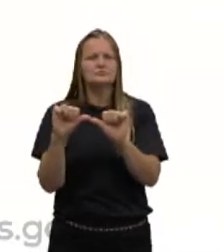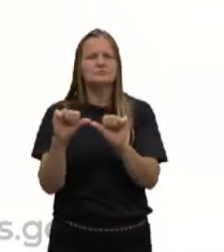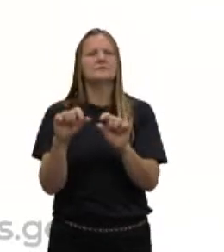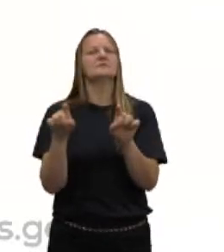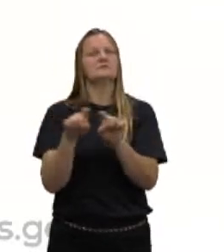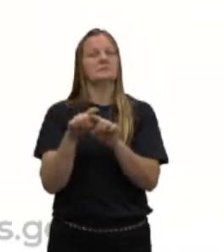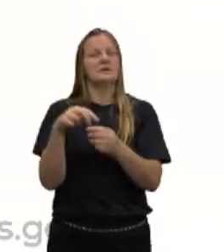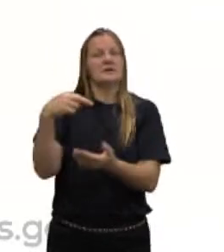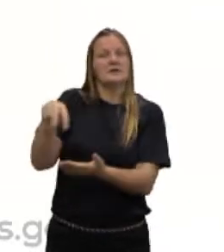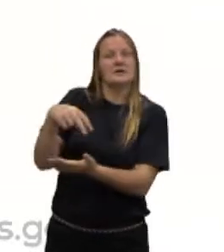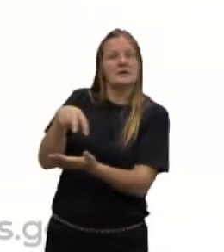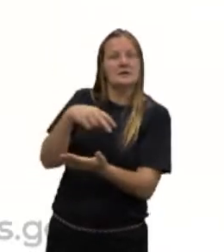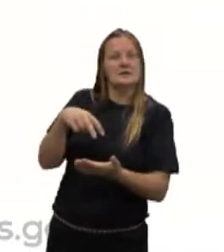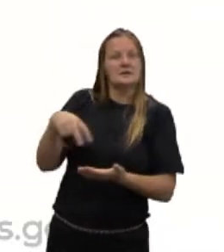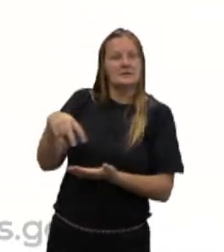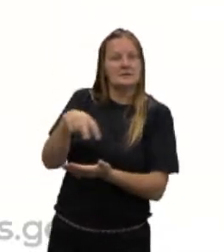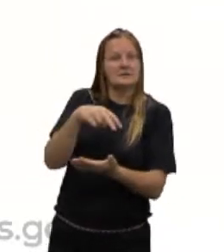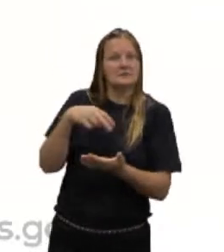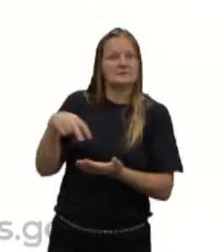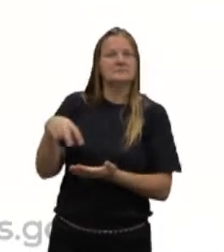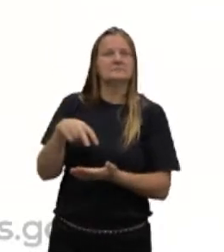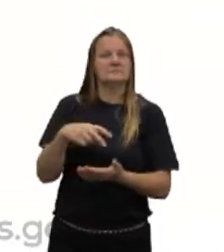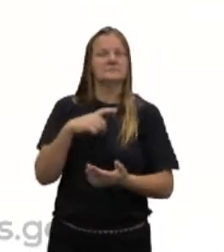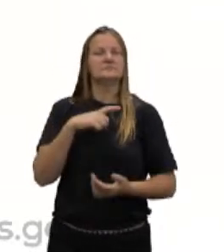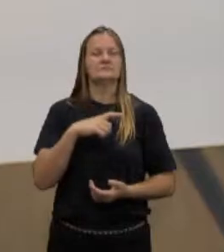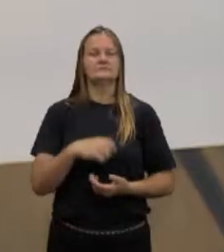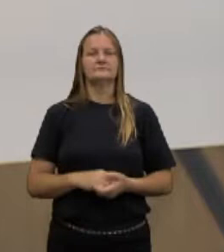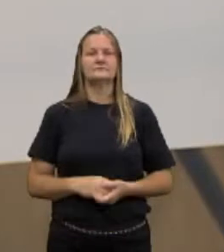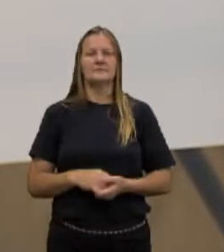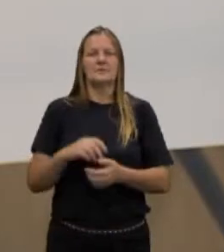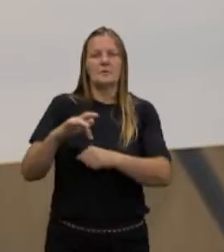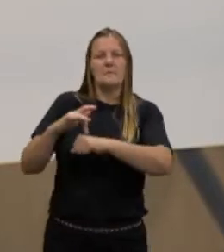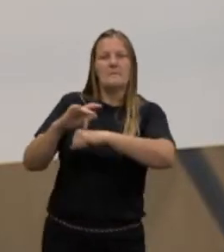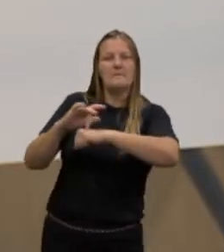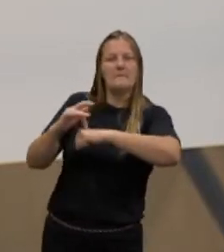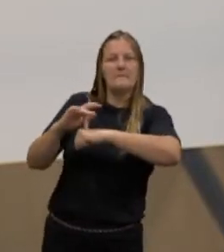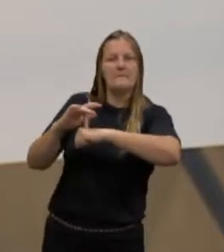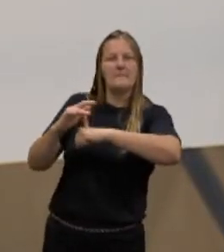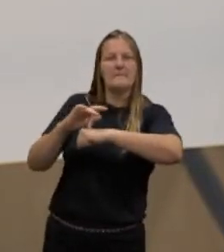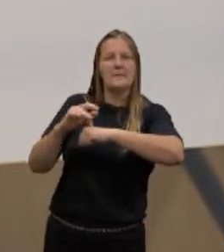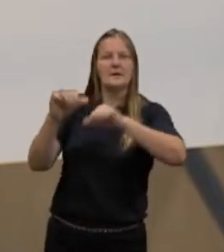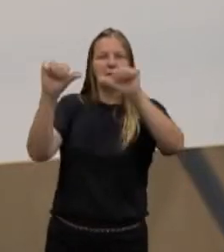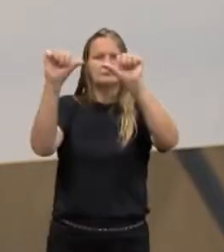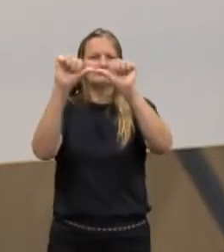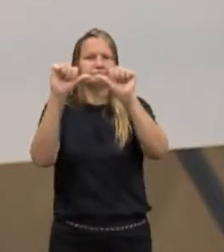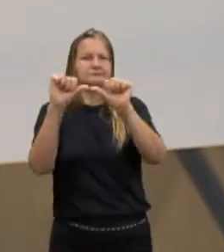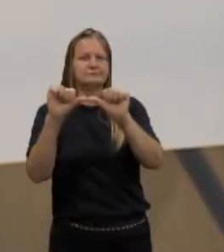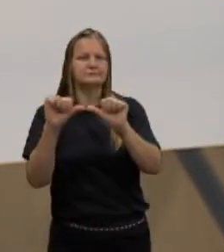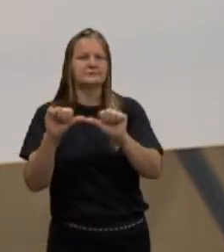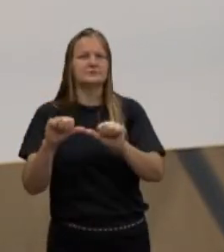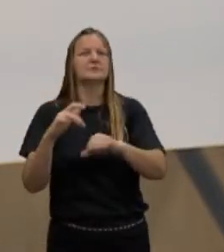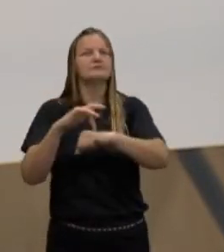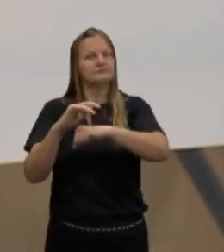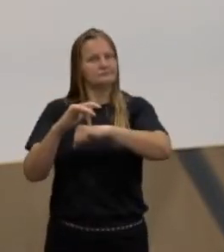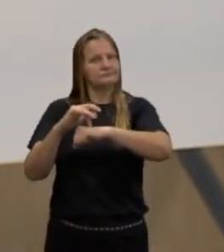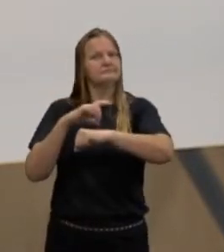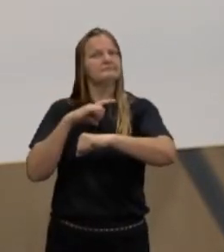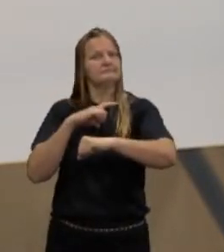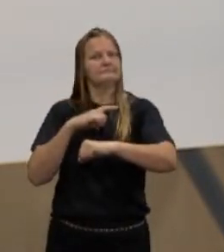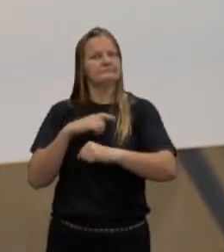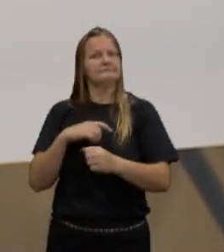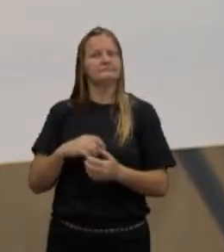dá na dança. Uhum. Tá? E, por exemplo, no balé, a simetria no balé é incrível. Assim, né? Tem